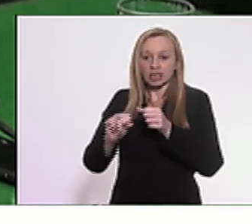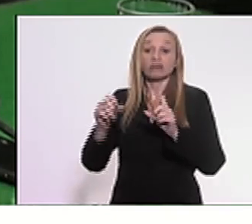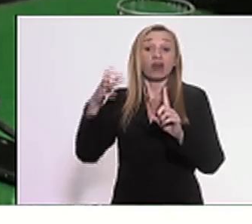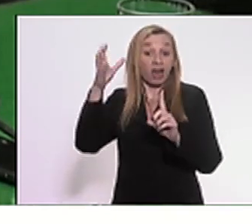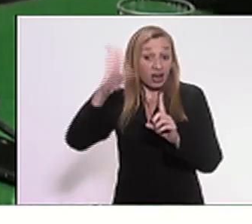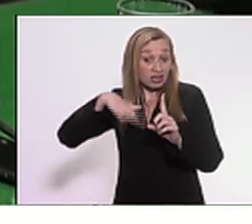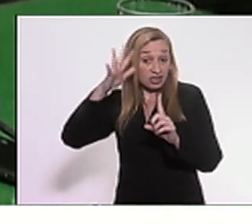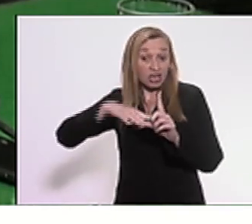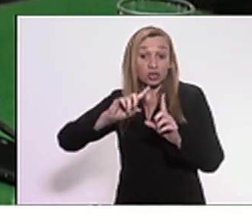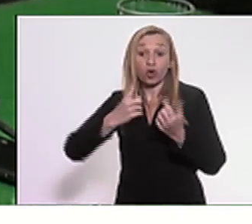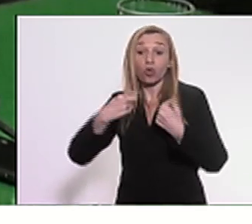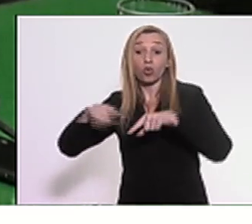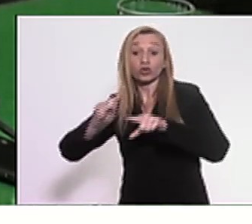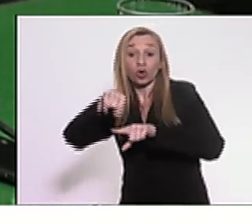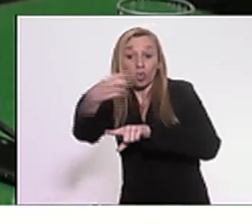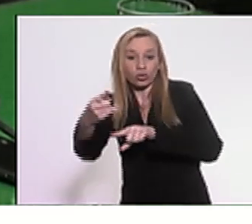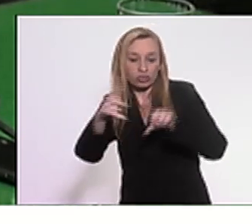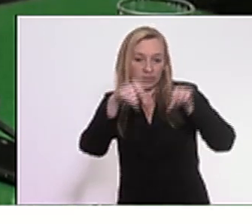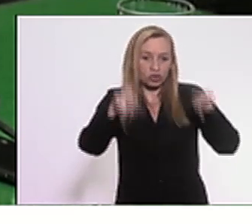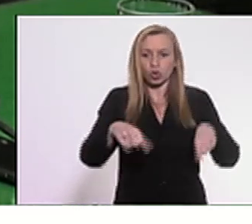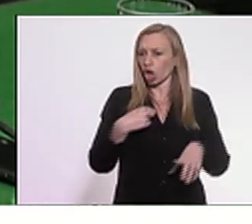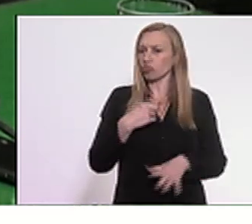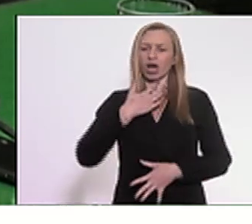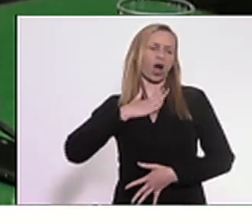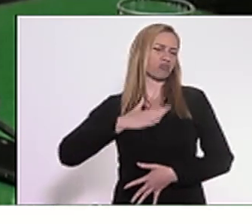ou nesse sentido. Então, eu estou muito tranquilo.